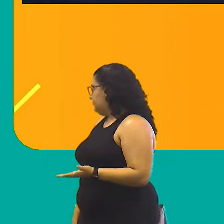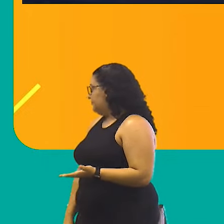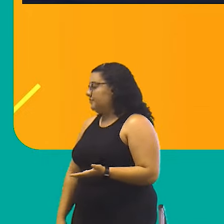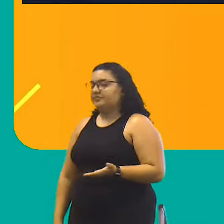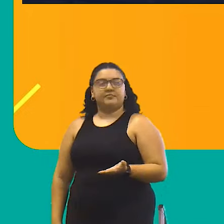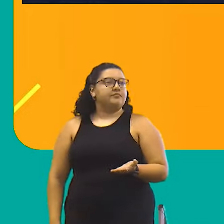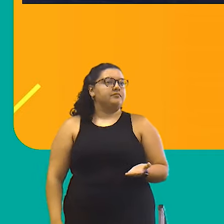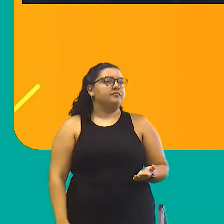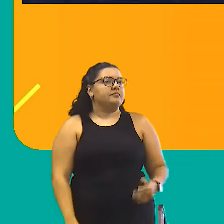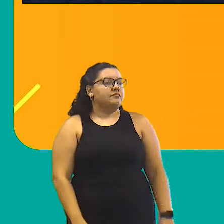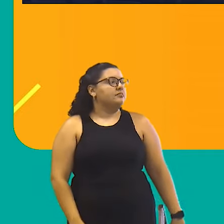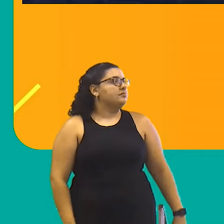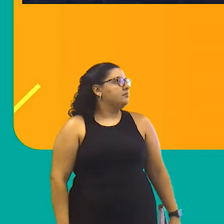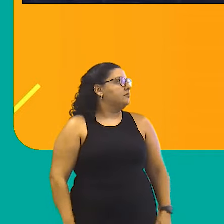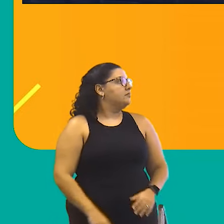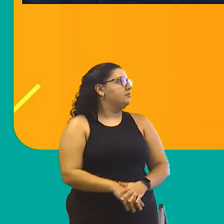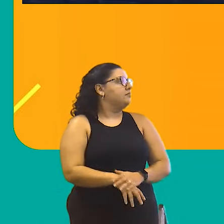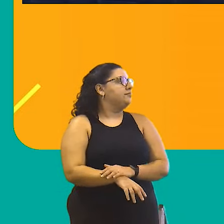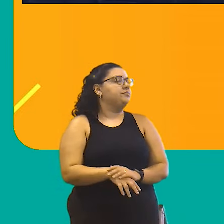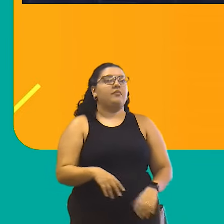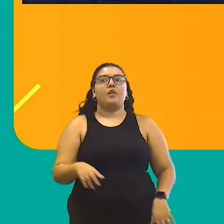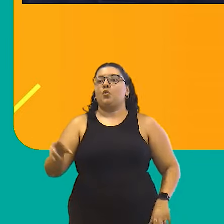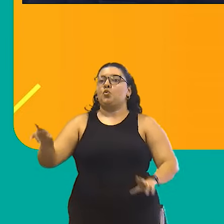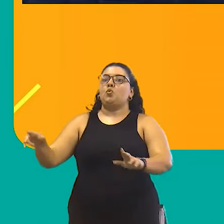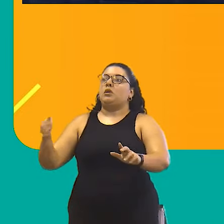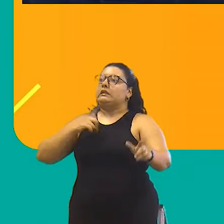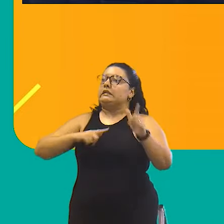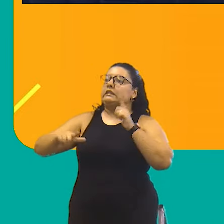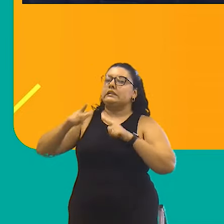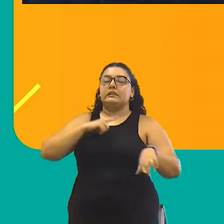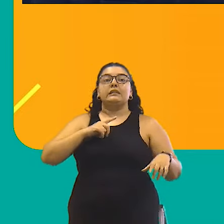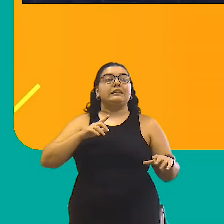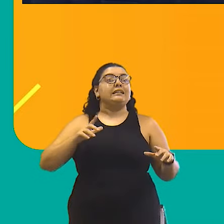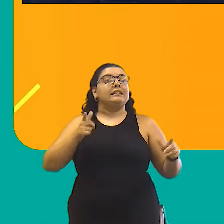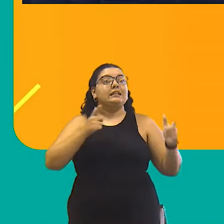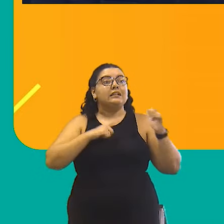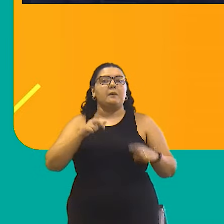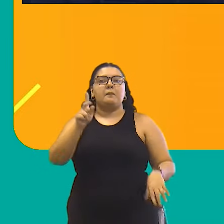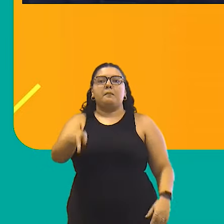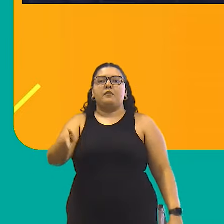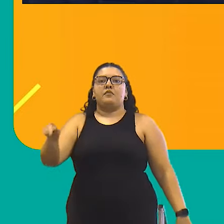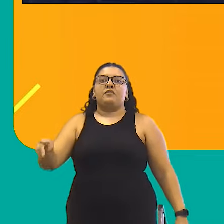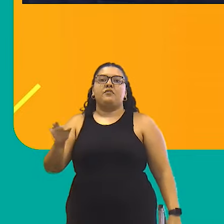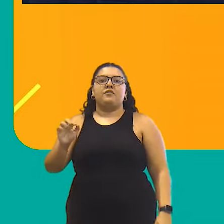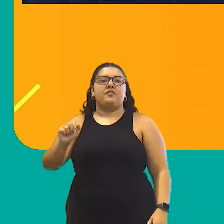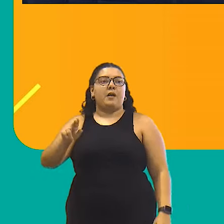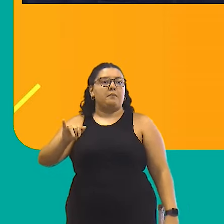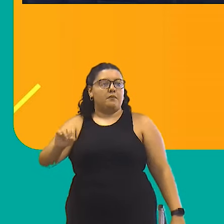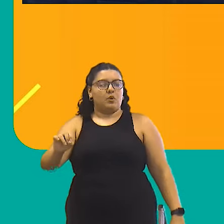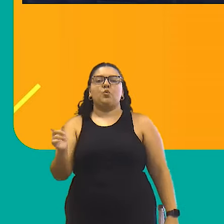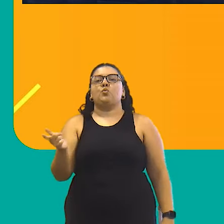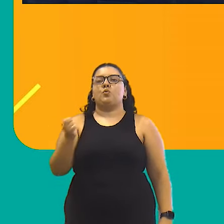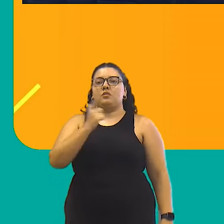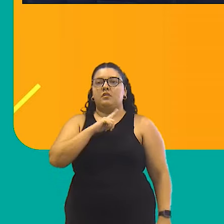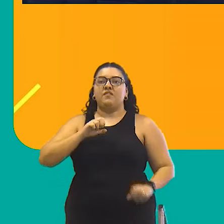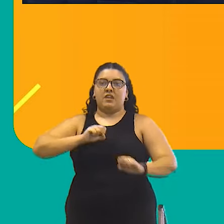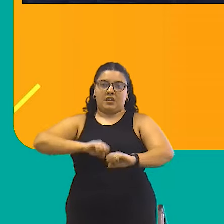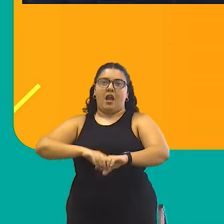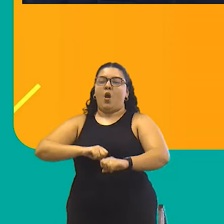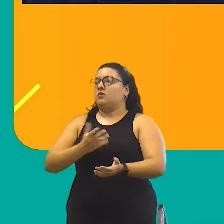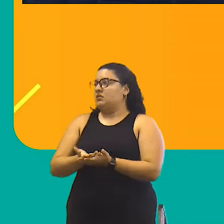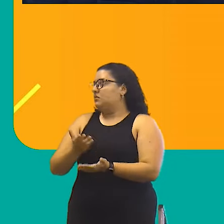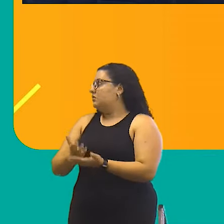Rapaz, olha, eu nunca ganho nada de relevante. Agora, quem ganha tudo é professor Fábio Frota. Ele vai vir dar aula aqui hoje, não